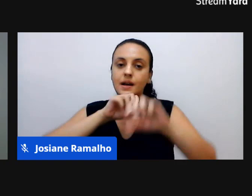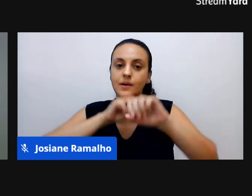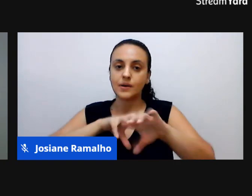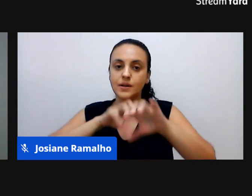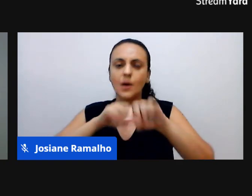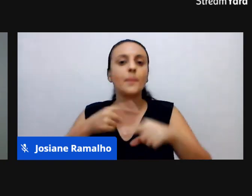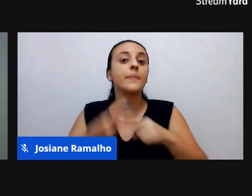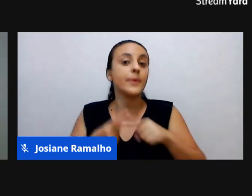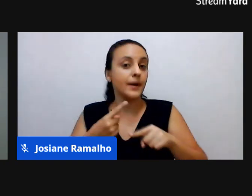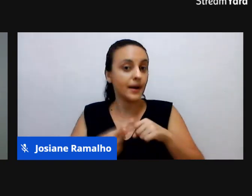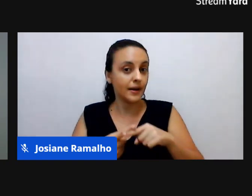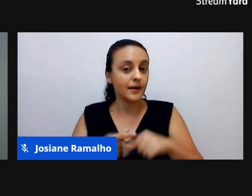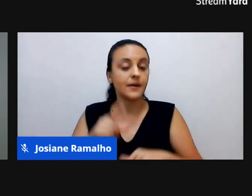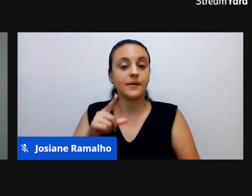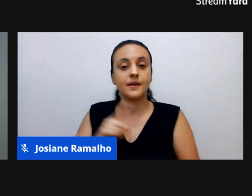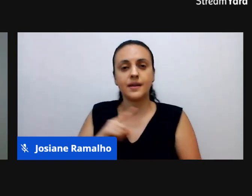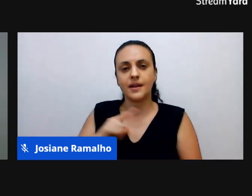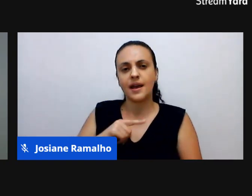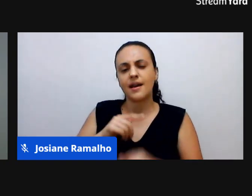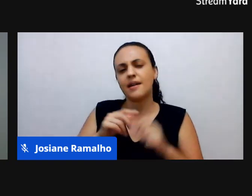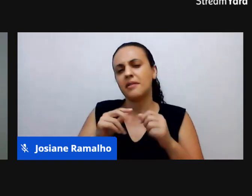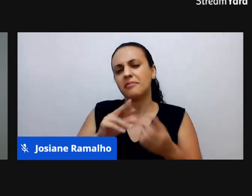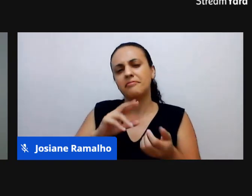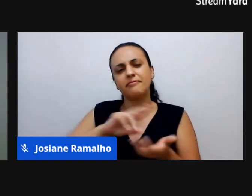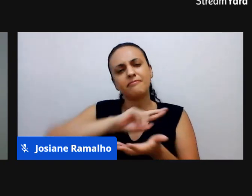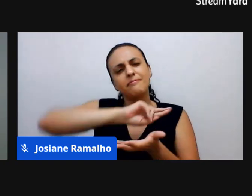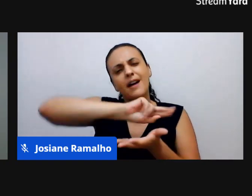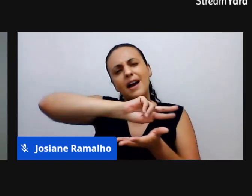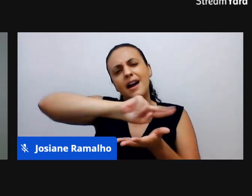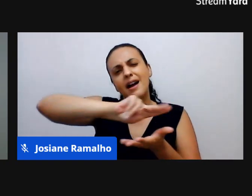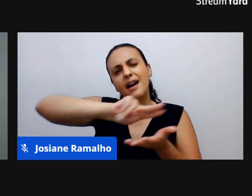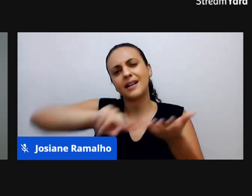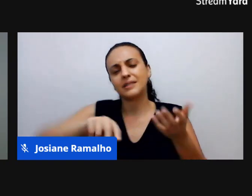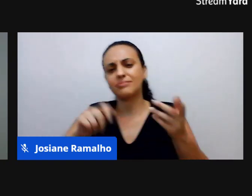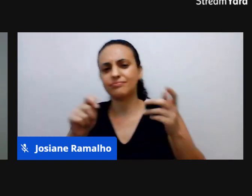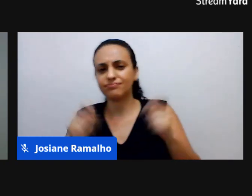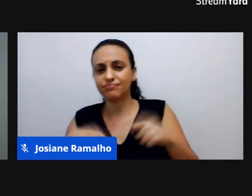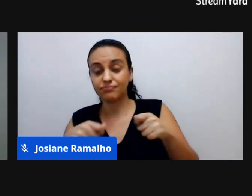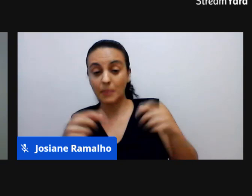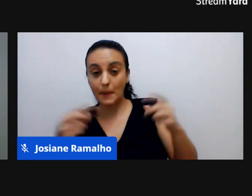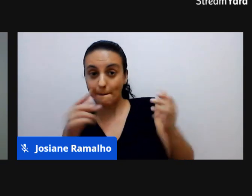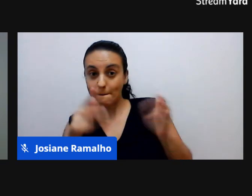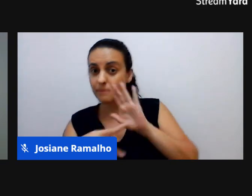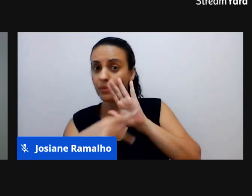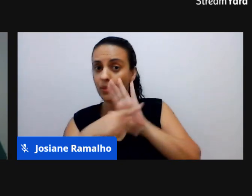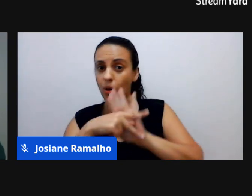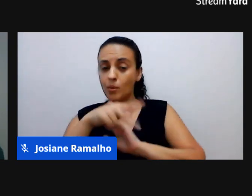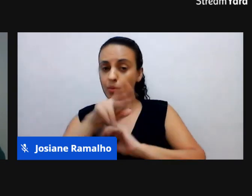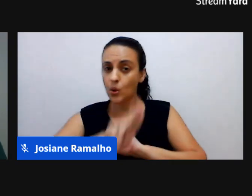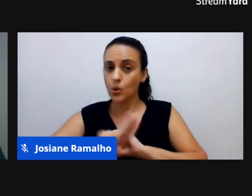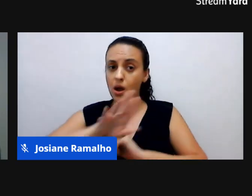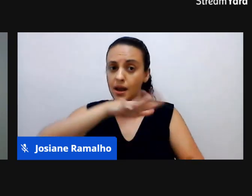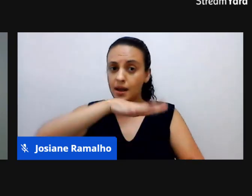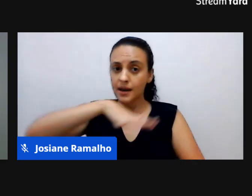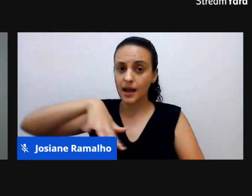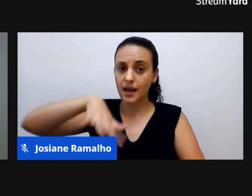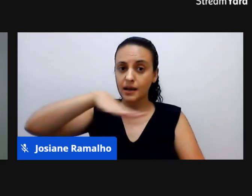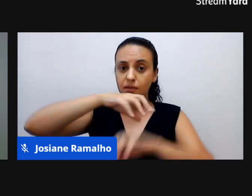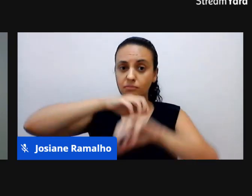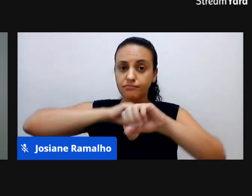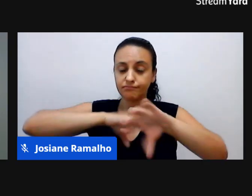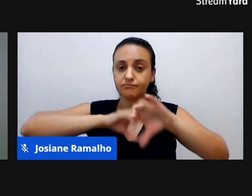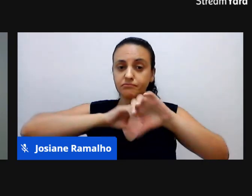ele tem inúmeras funções exclusivas para o contexto educacional e funções que se assemelham ao